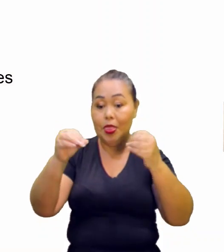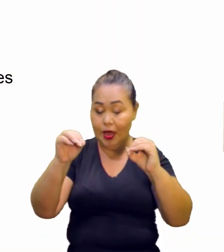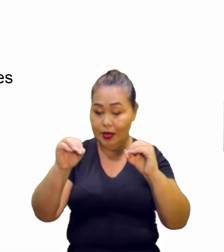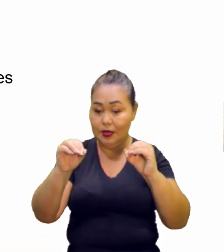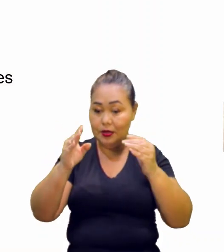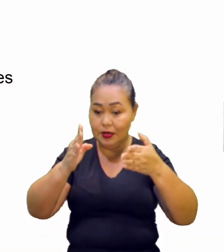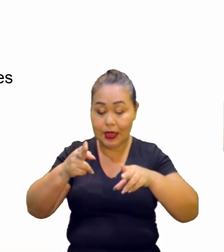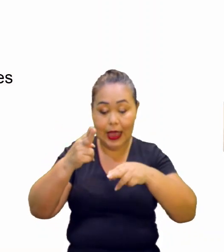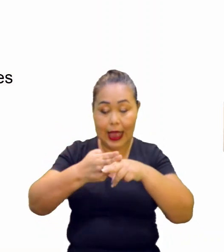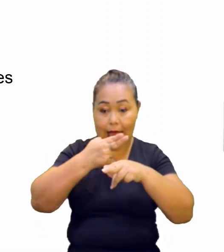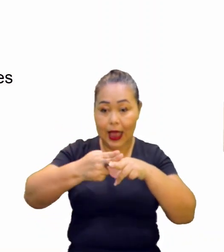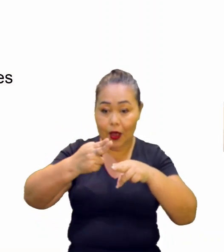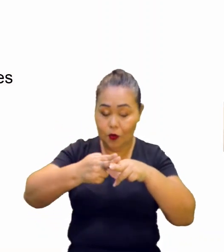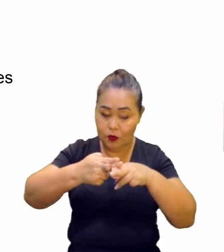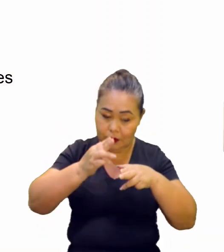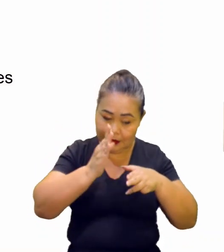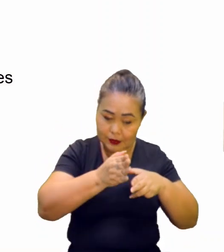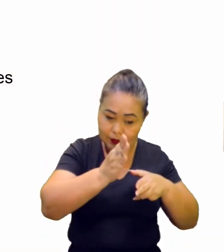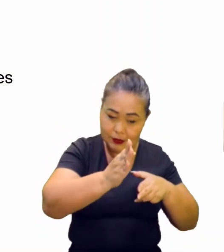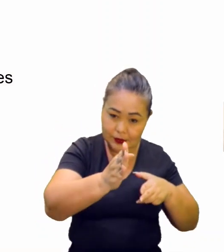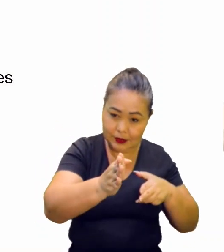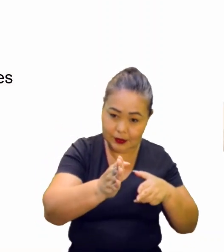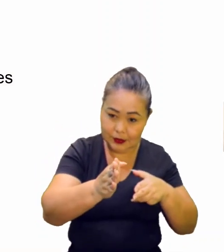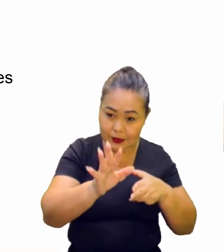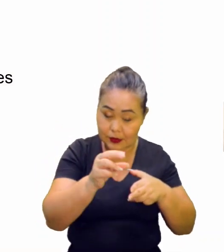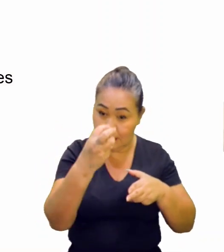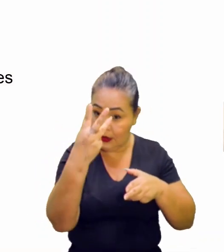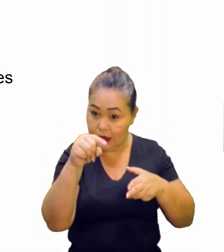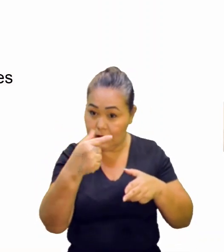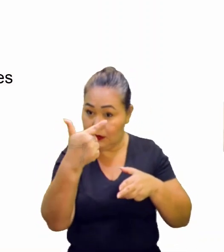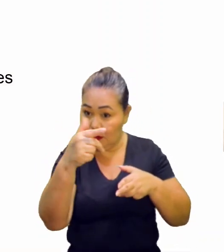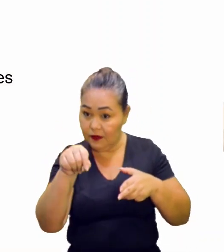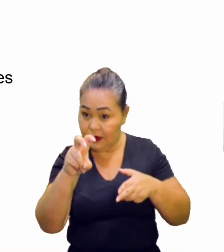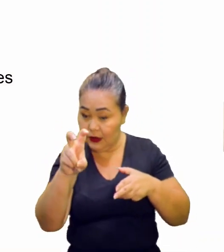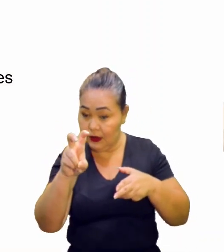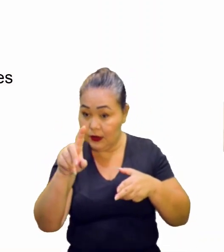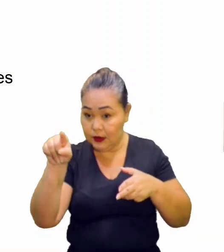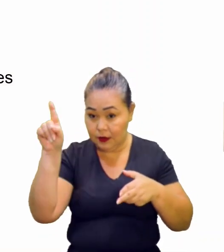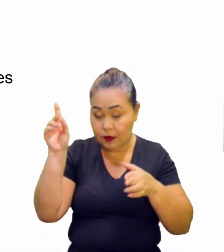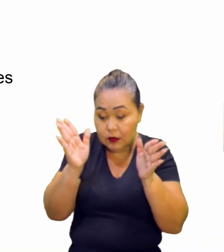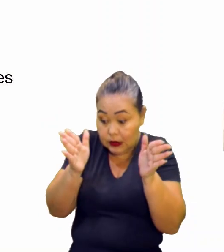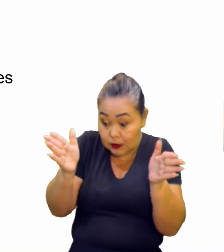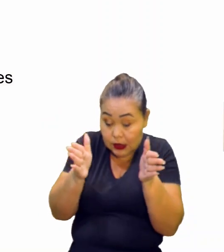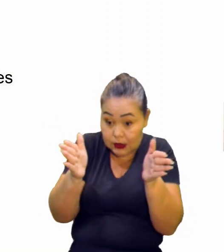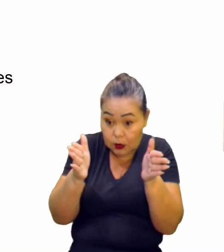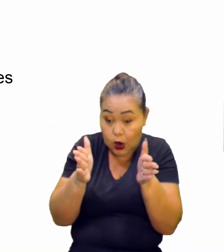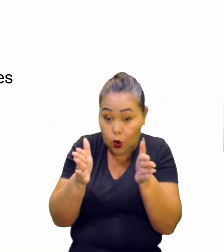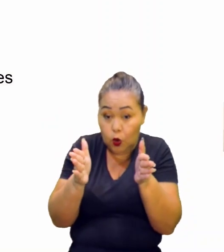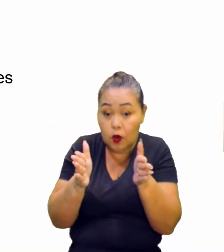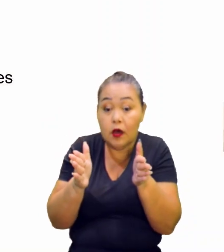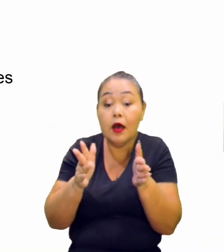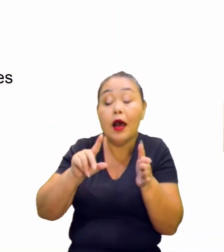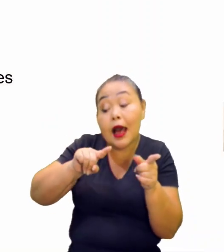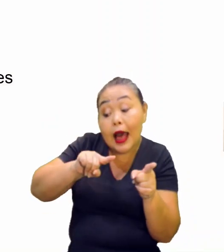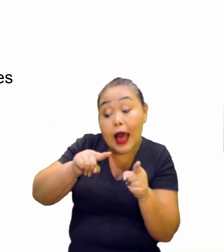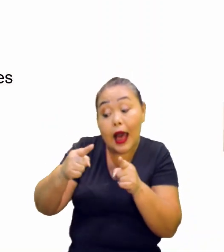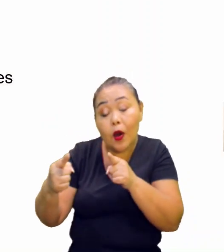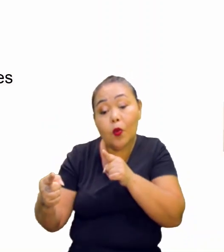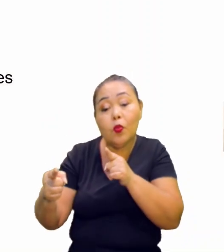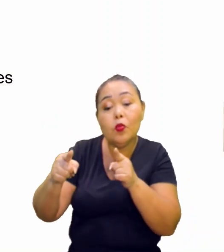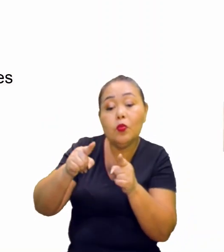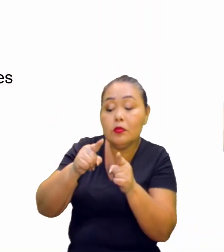de cacau, no espaçamento de 3 por 25, já diminuiu ali o espaço, né? Alternadas